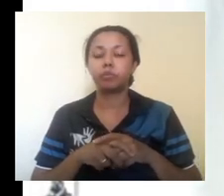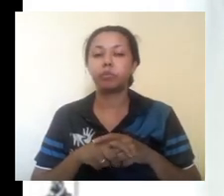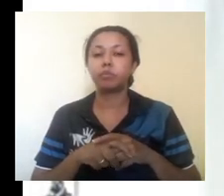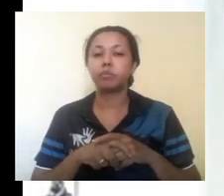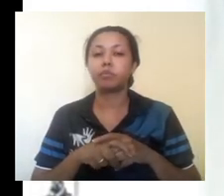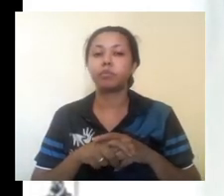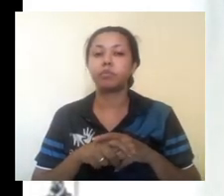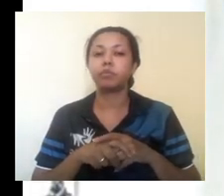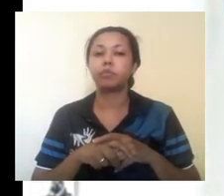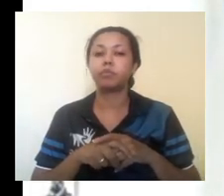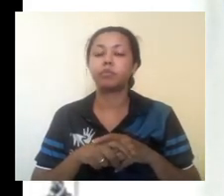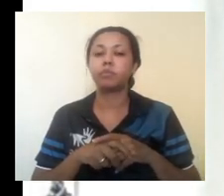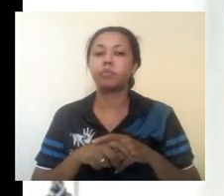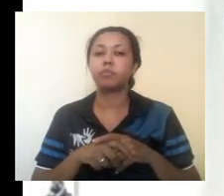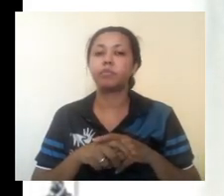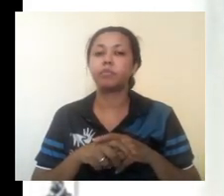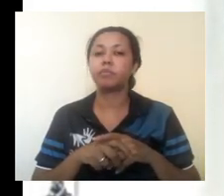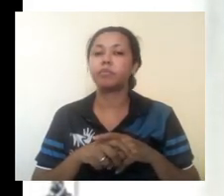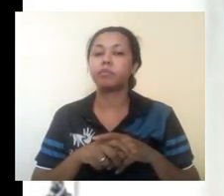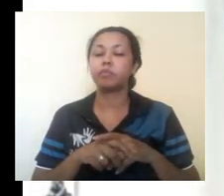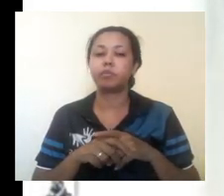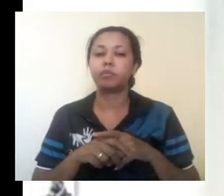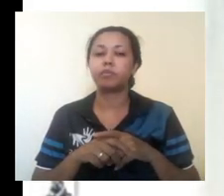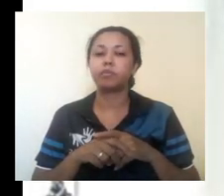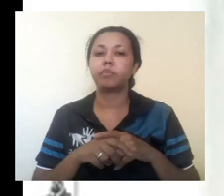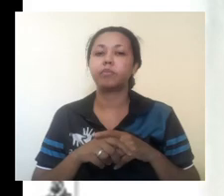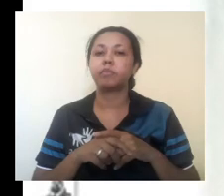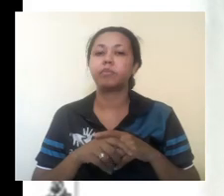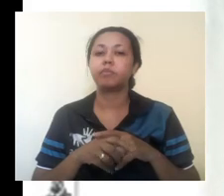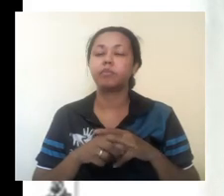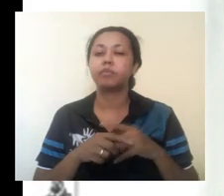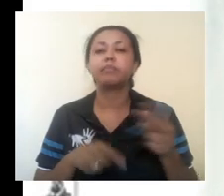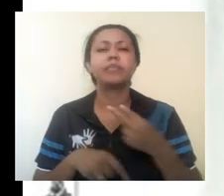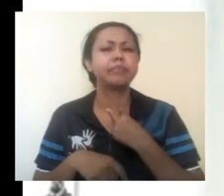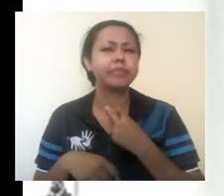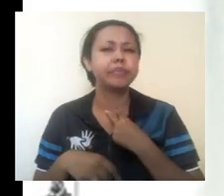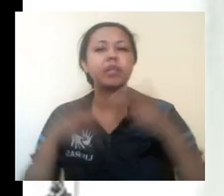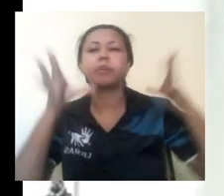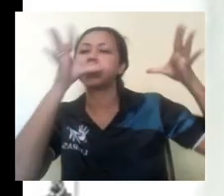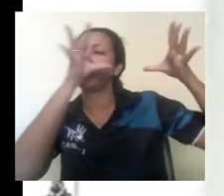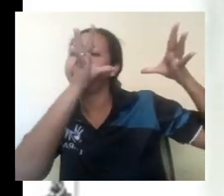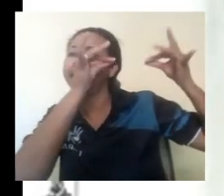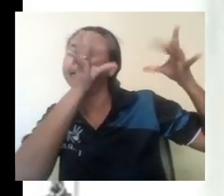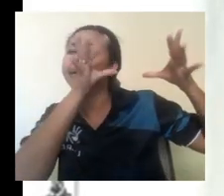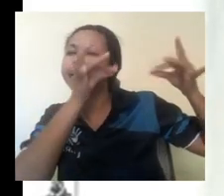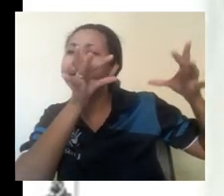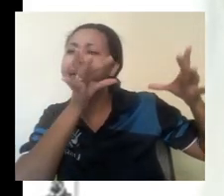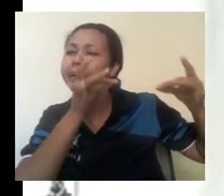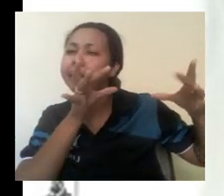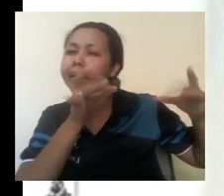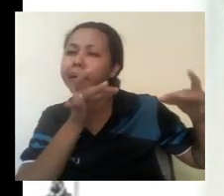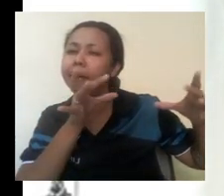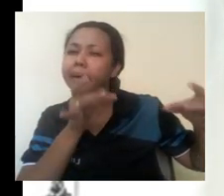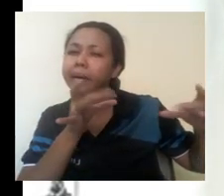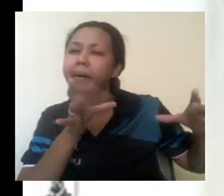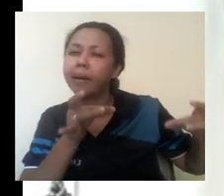falar isoladamente de cada mulher, né, destrinchar, porque cada uma dessas aqui daria um estudo. Então, a gente